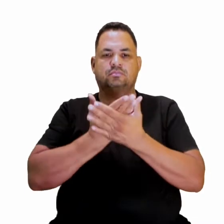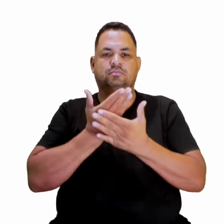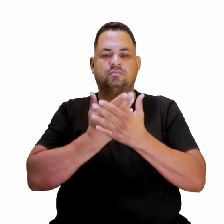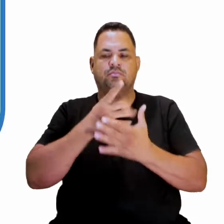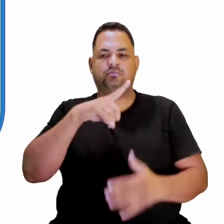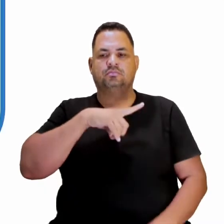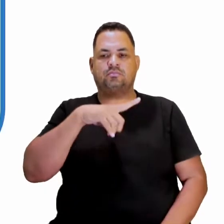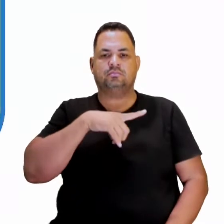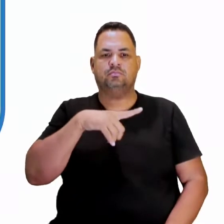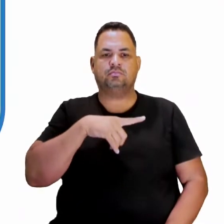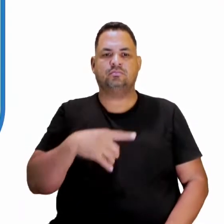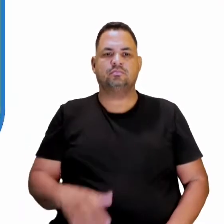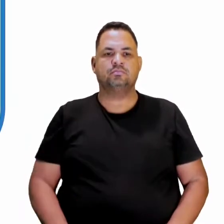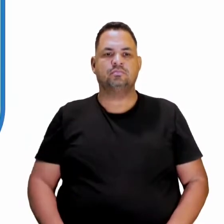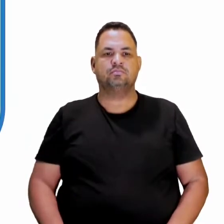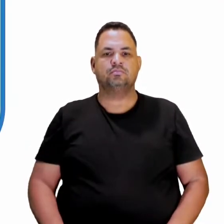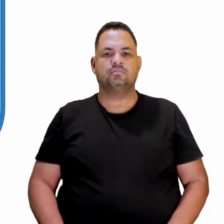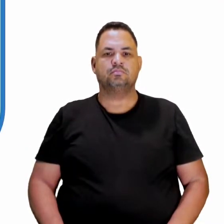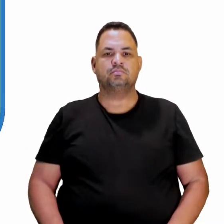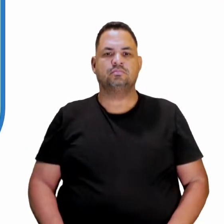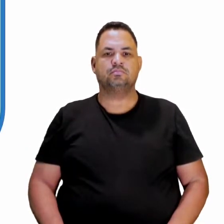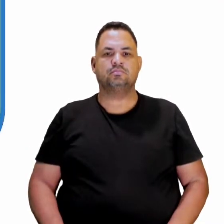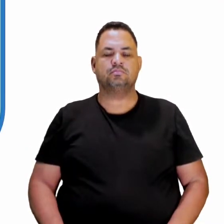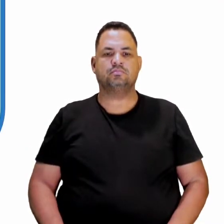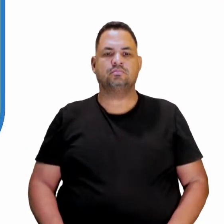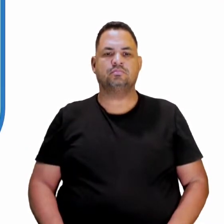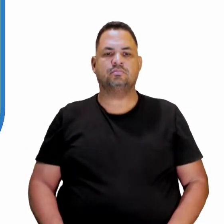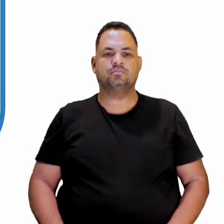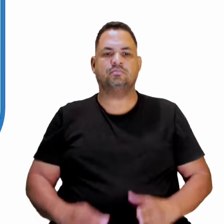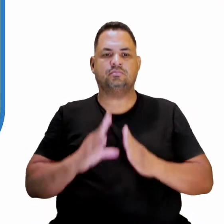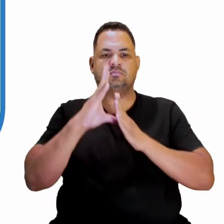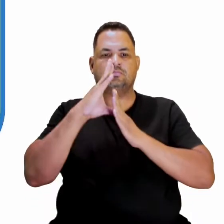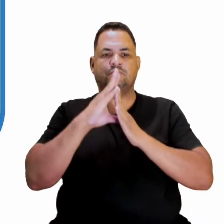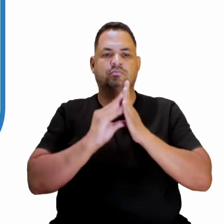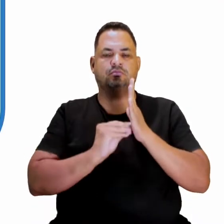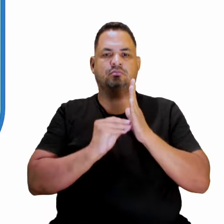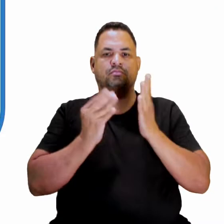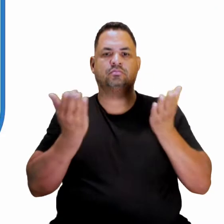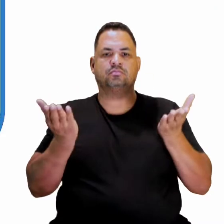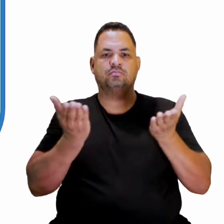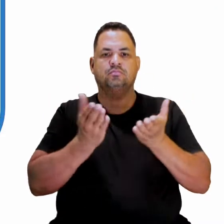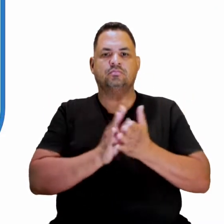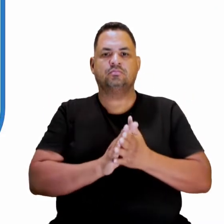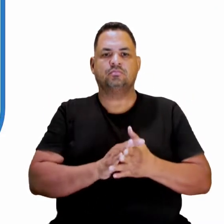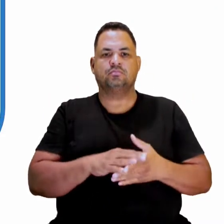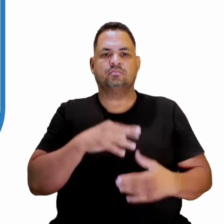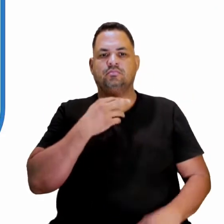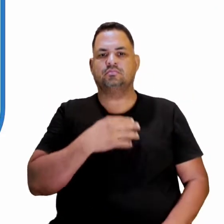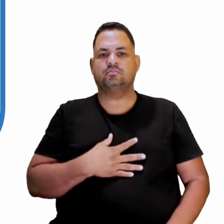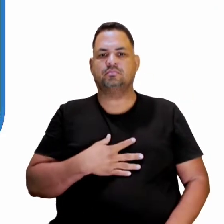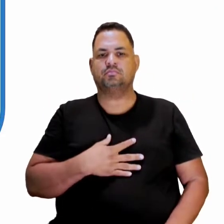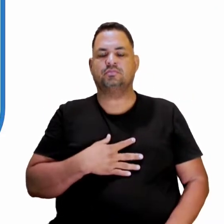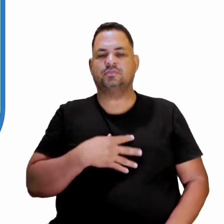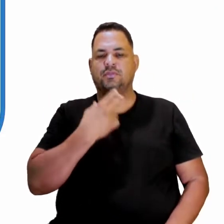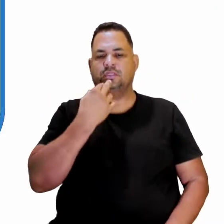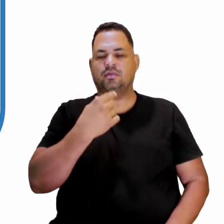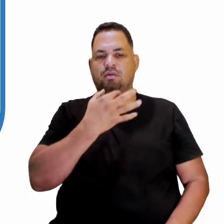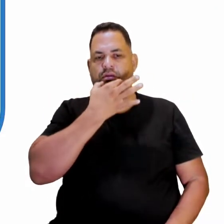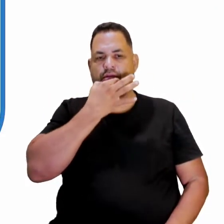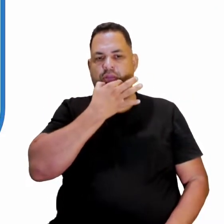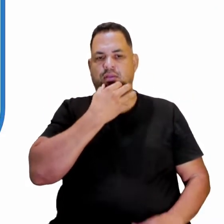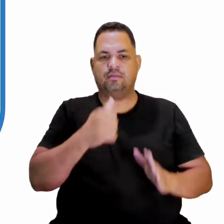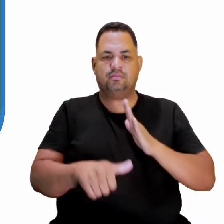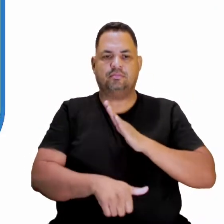temos aí, o que deveria até vir antes, né, um conteúdo do componente curricular de inglês do primeiro ano do